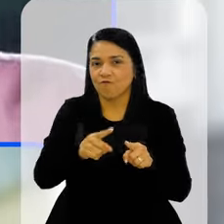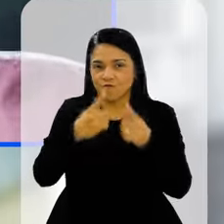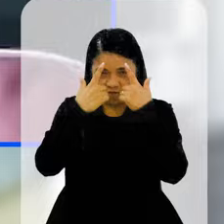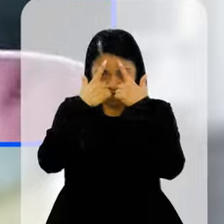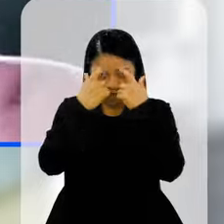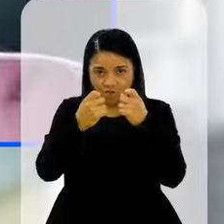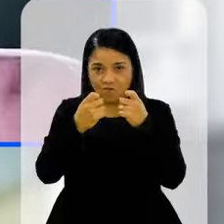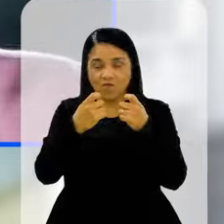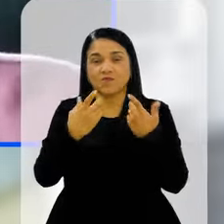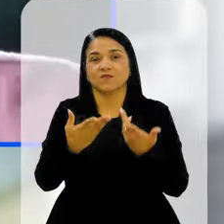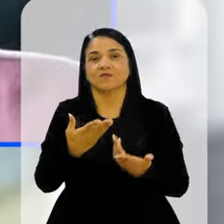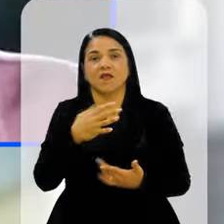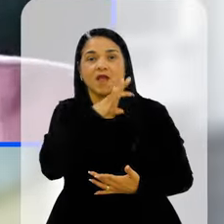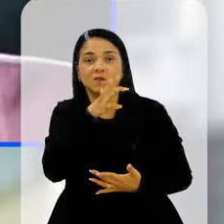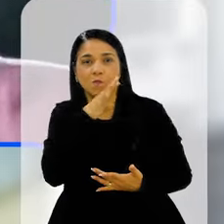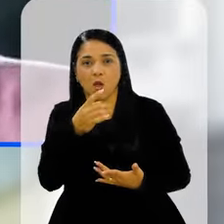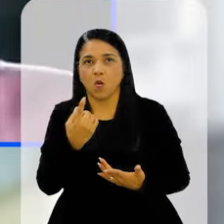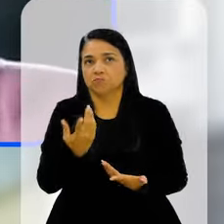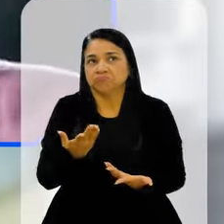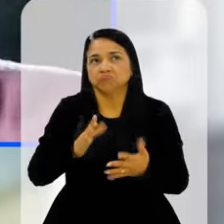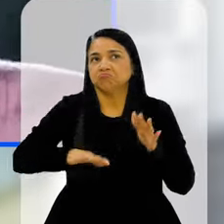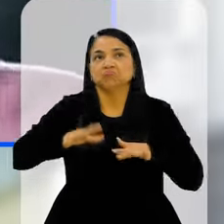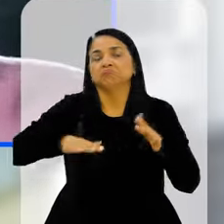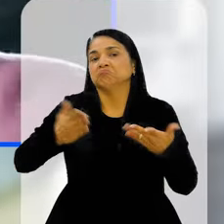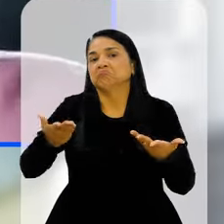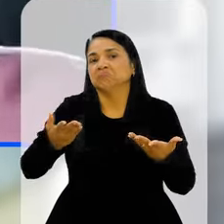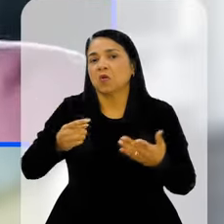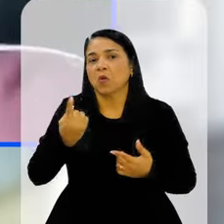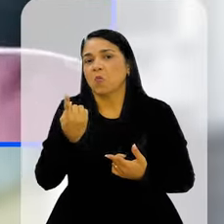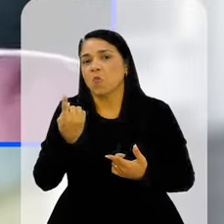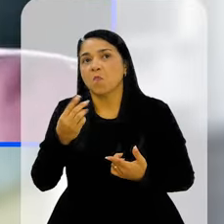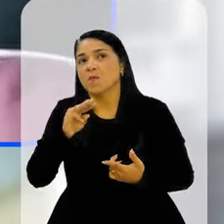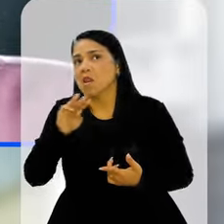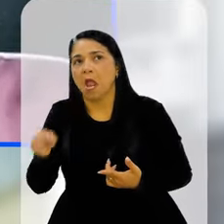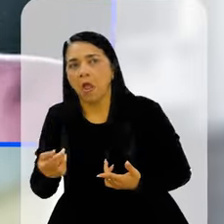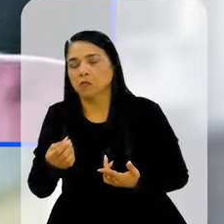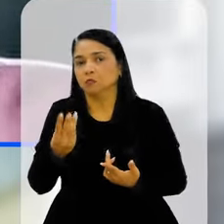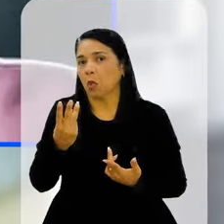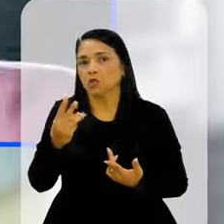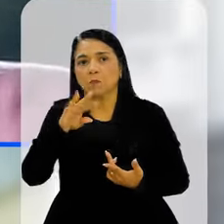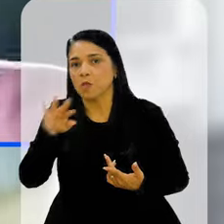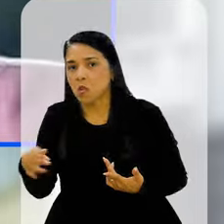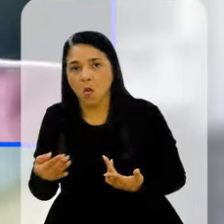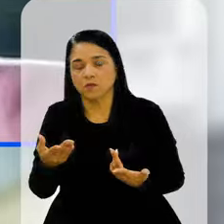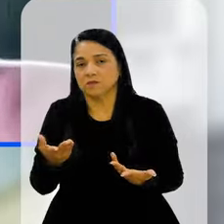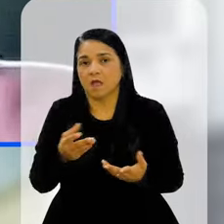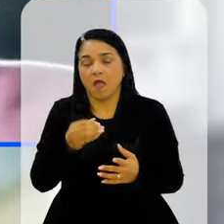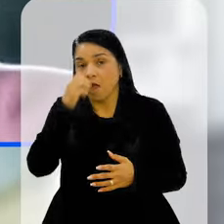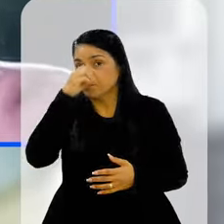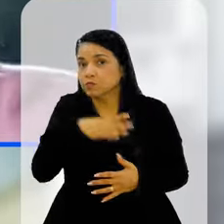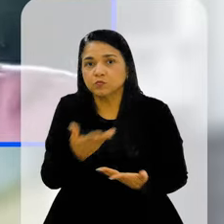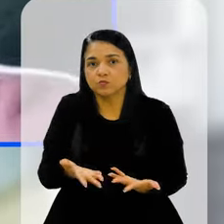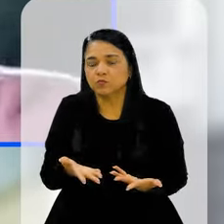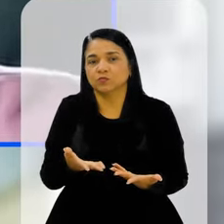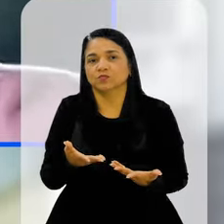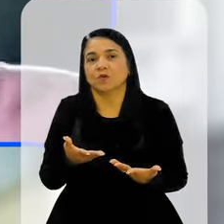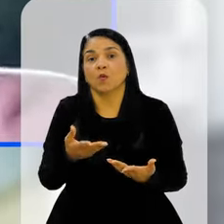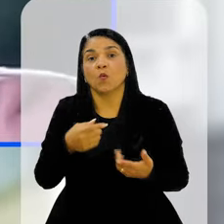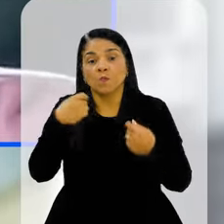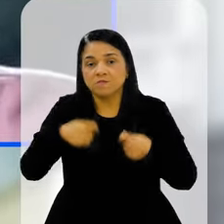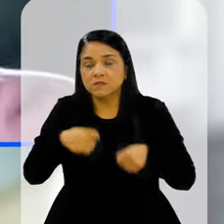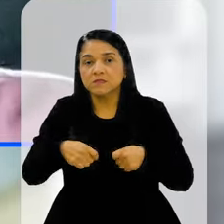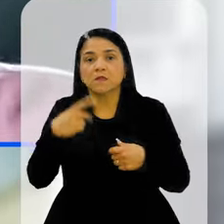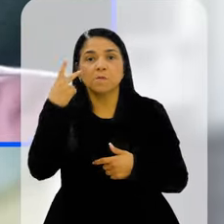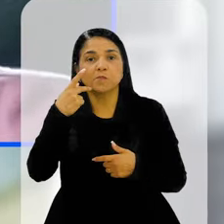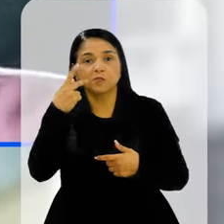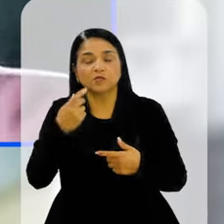Mesmo assim, não importa se são 2 milhões ou 1 milhão, o número é absurdo. Então, por isso que a política principal é de